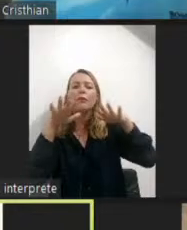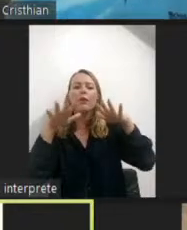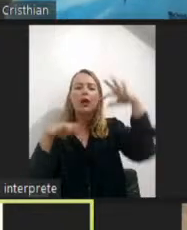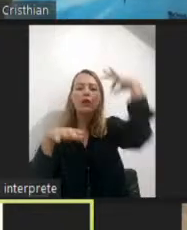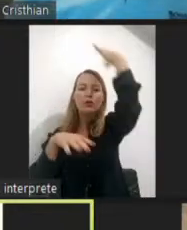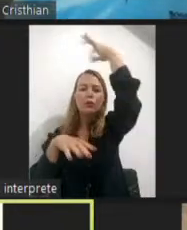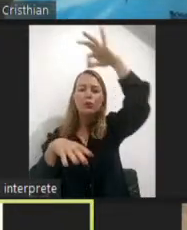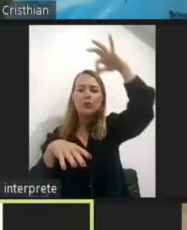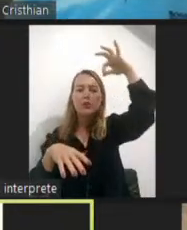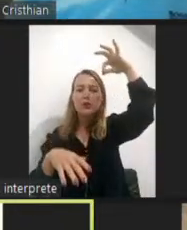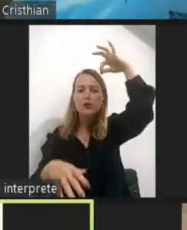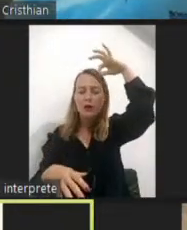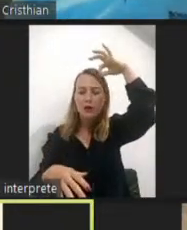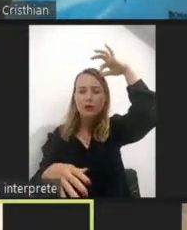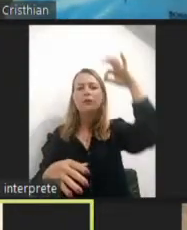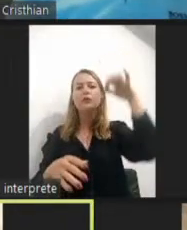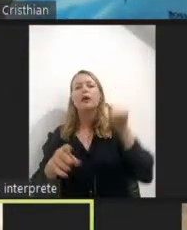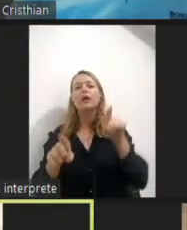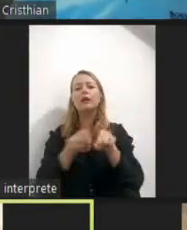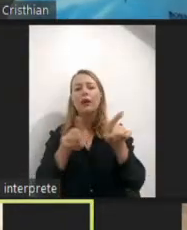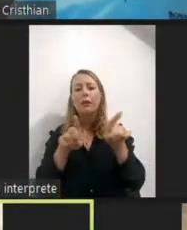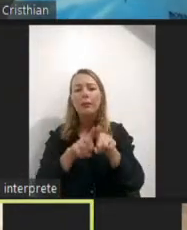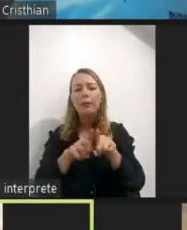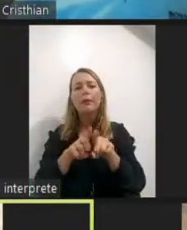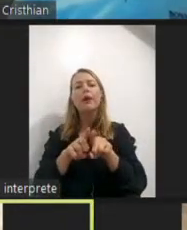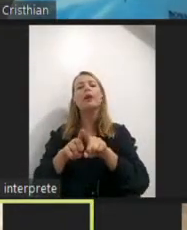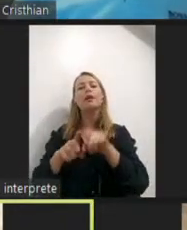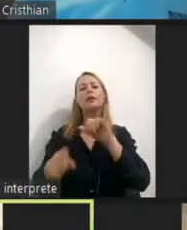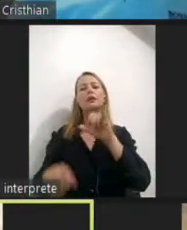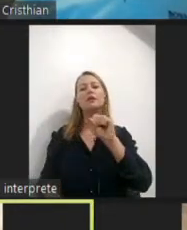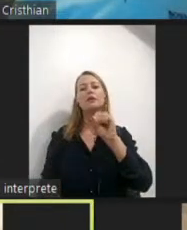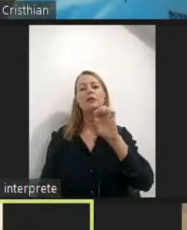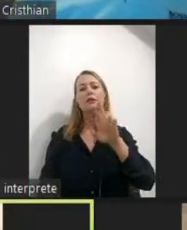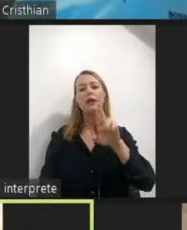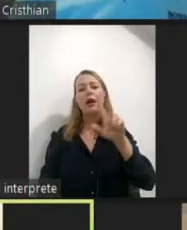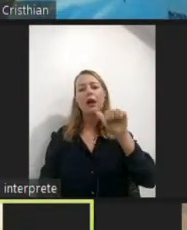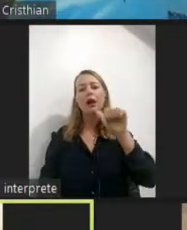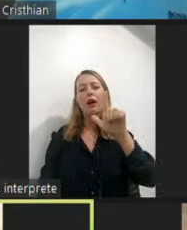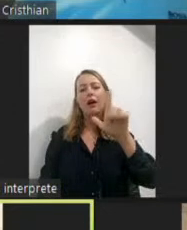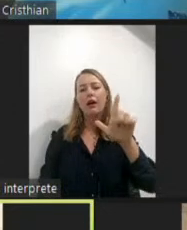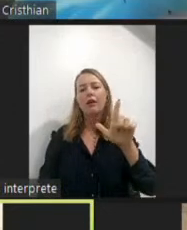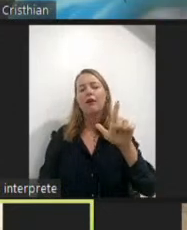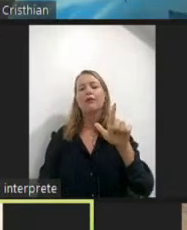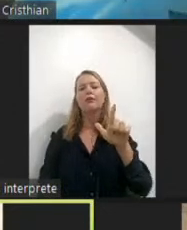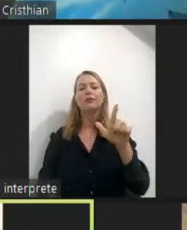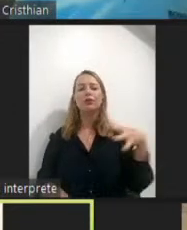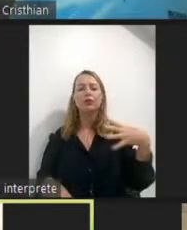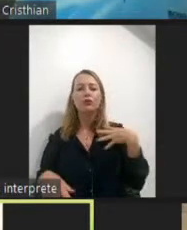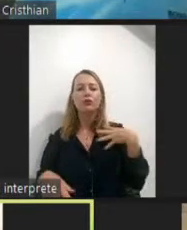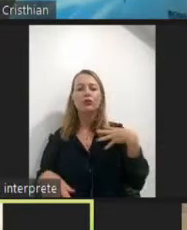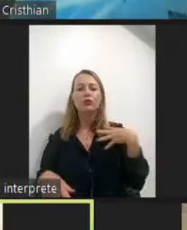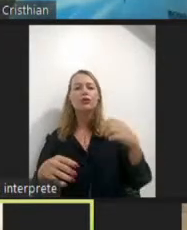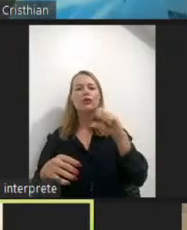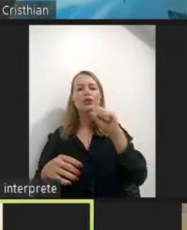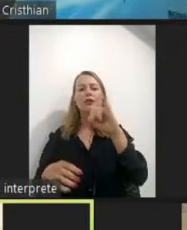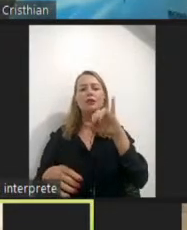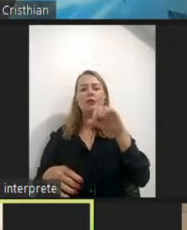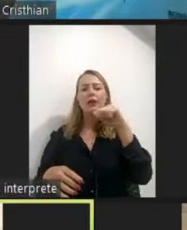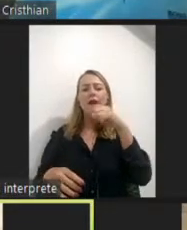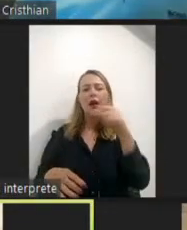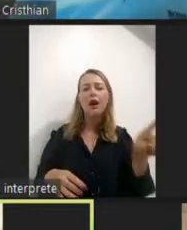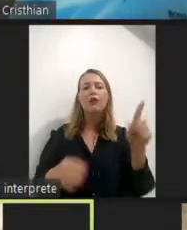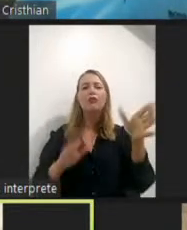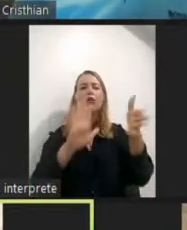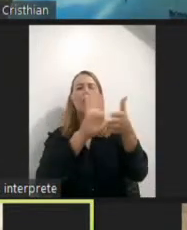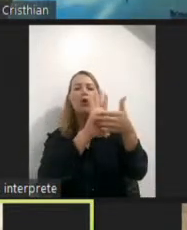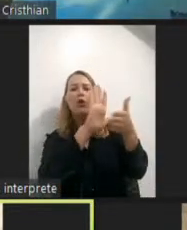Regozije-se Israel no seu Criador. Exulte no seu Rei os filhos de Sião. Louvem-lhe o nome